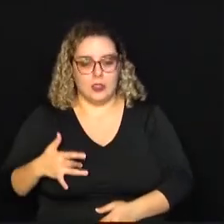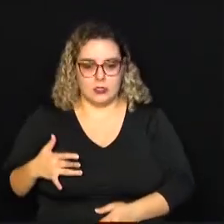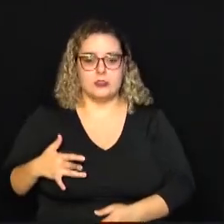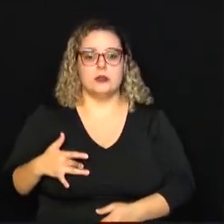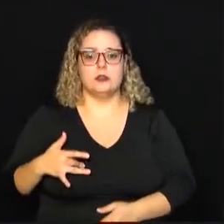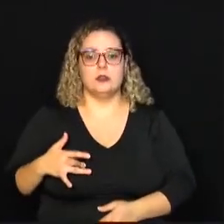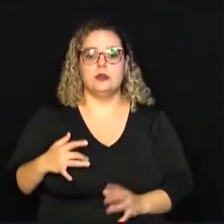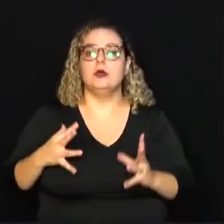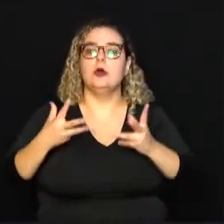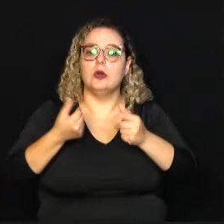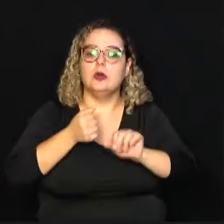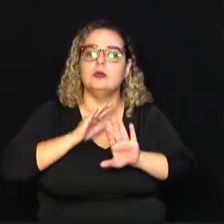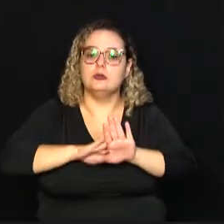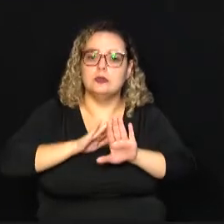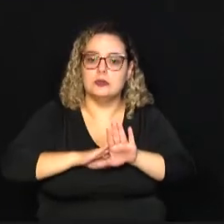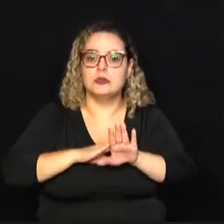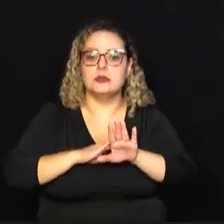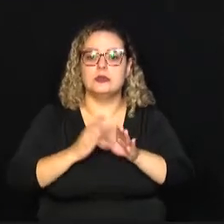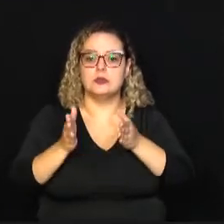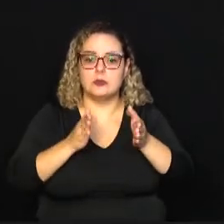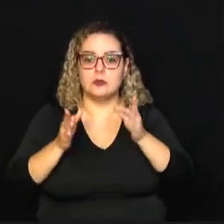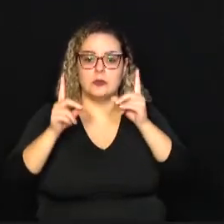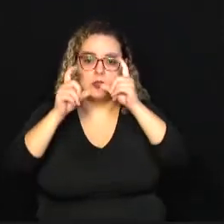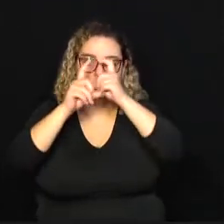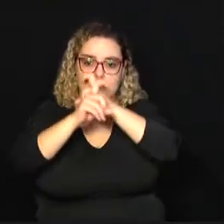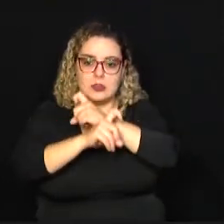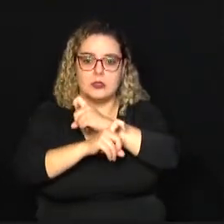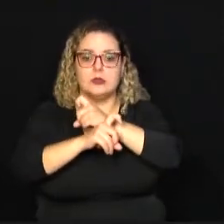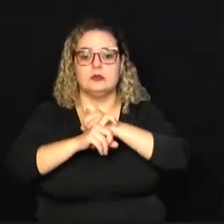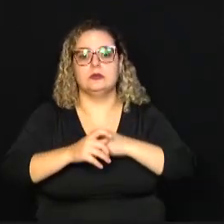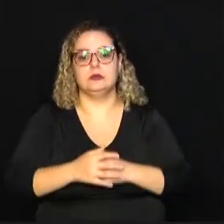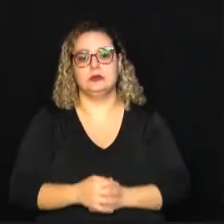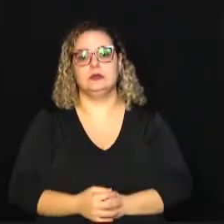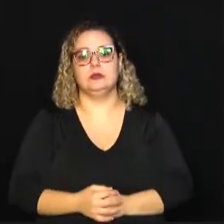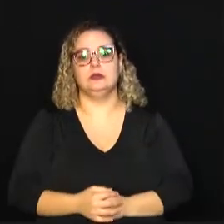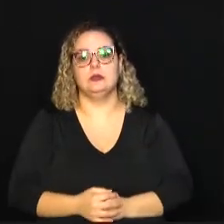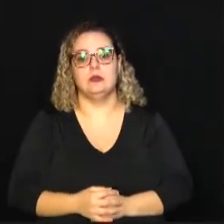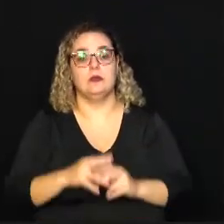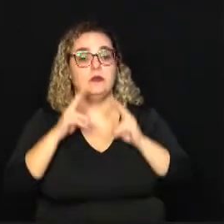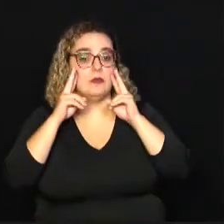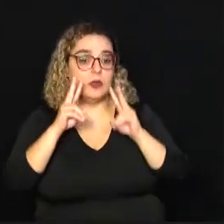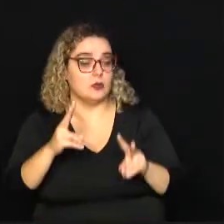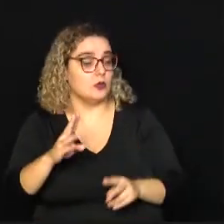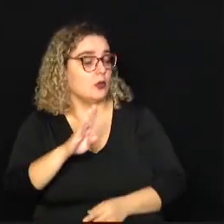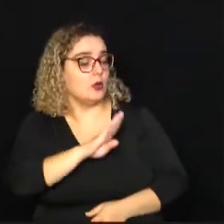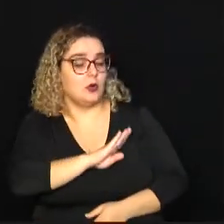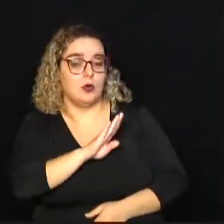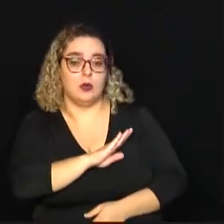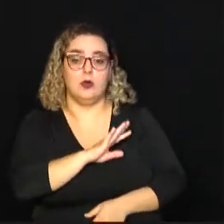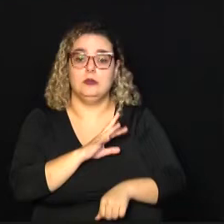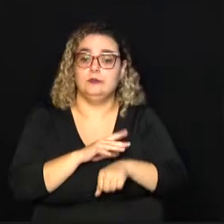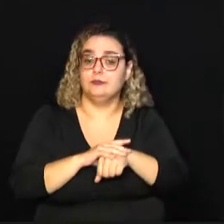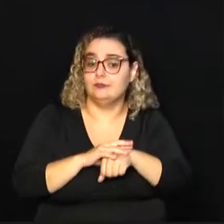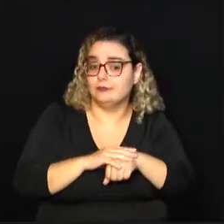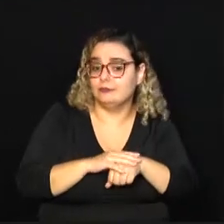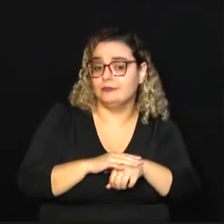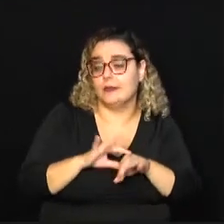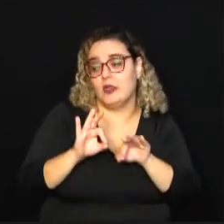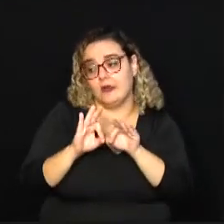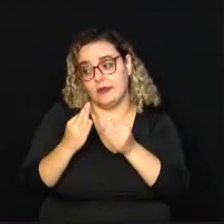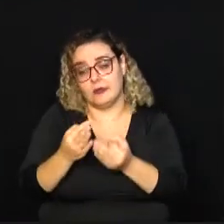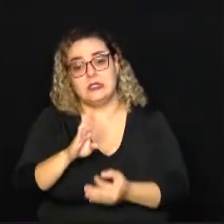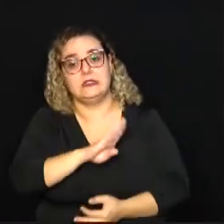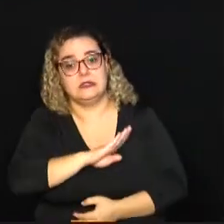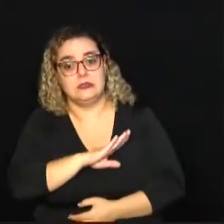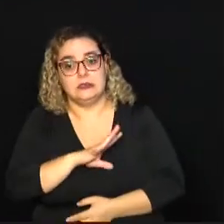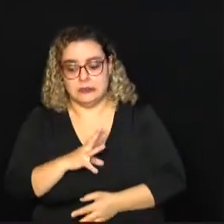nesse momento, nessas condições tão difíceis, né? Vendo colegas adoecerem, vendo entes queridos adoecerem e segurando firmes de